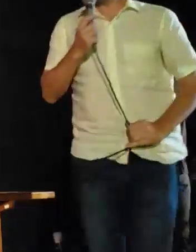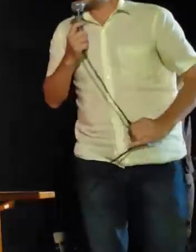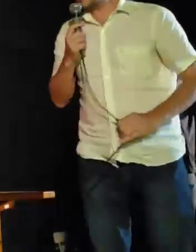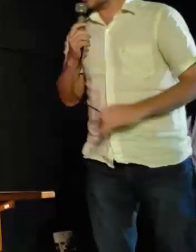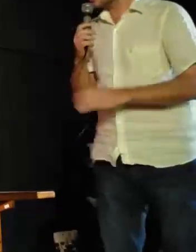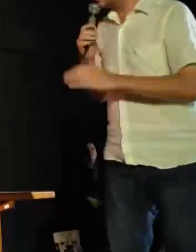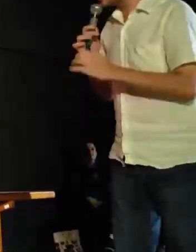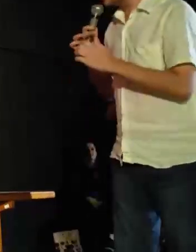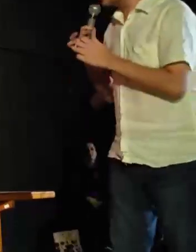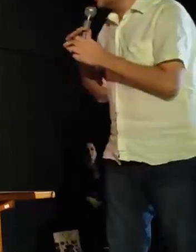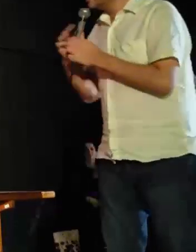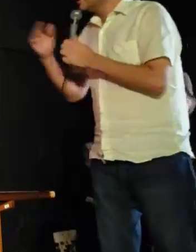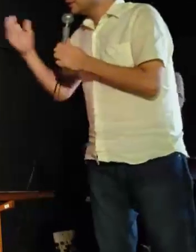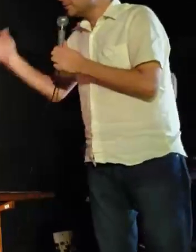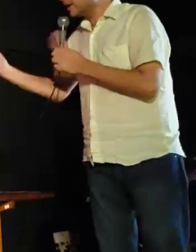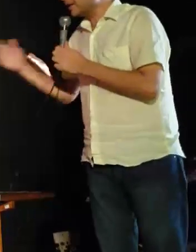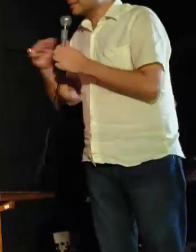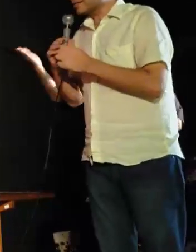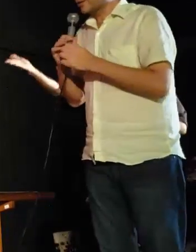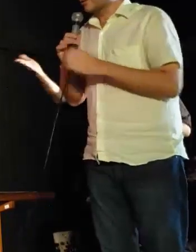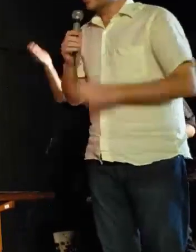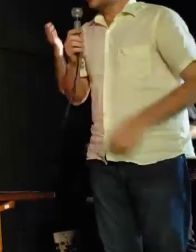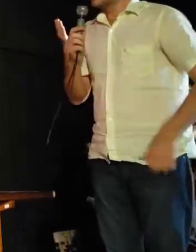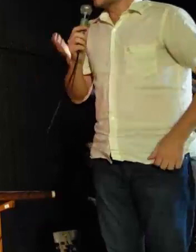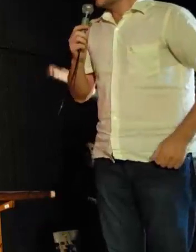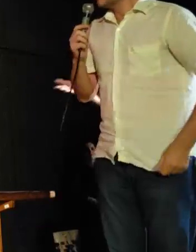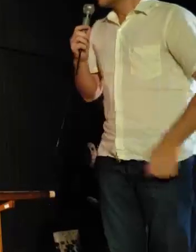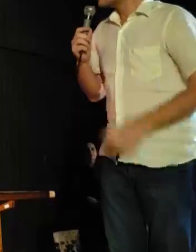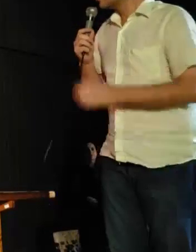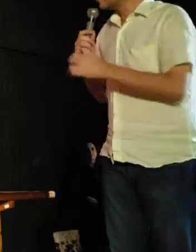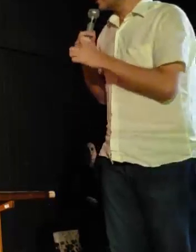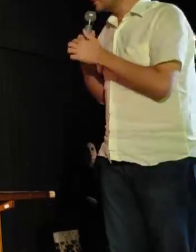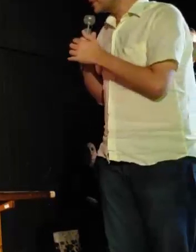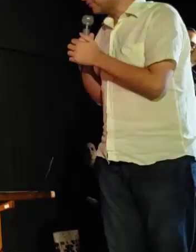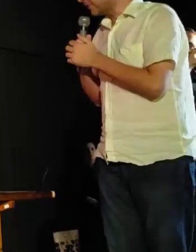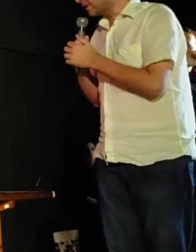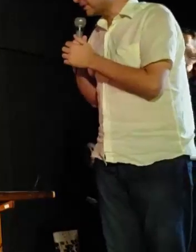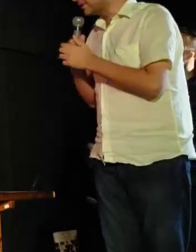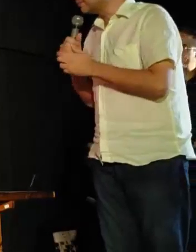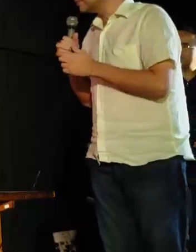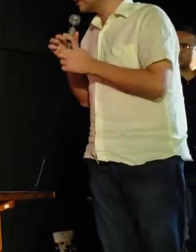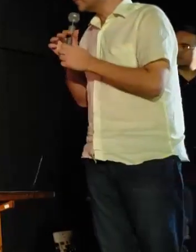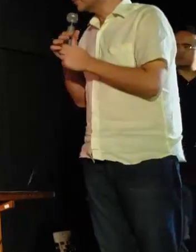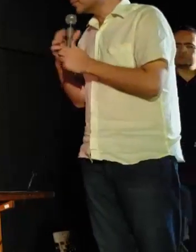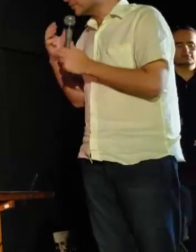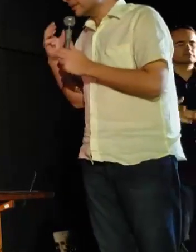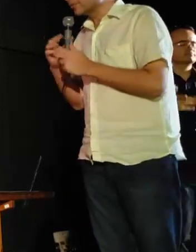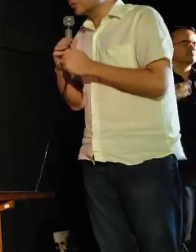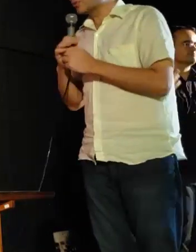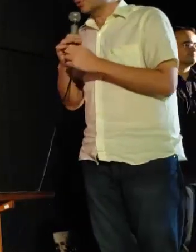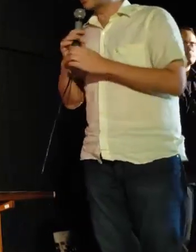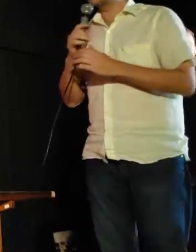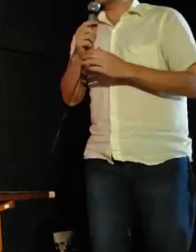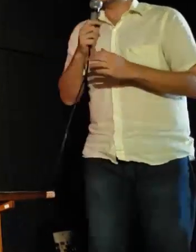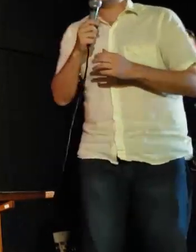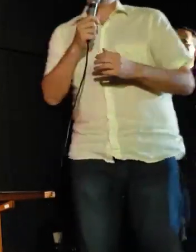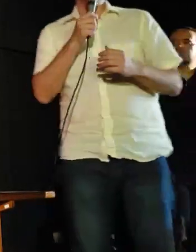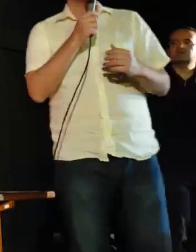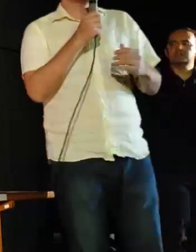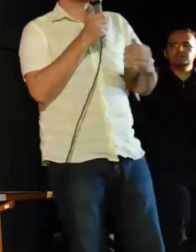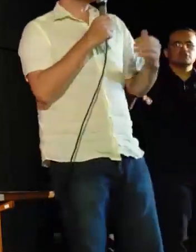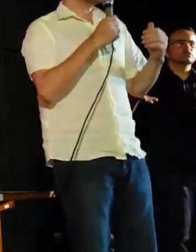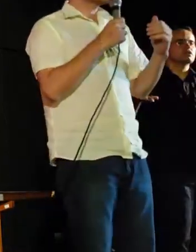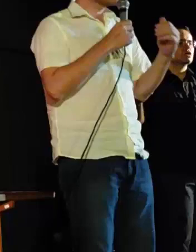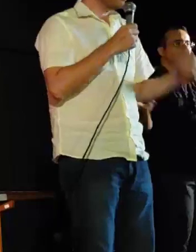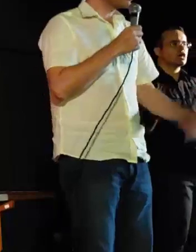obrigado. Eu queria agradecer demais ao professor Vladimir Safatli. É muito importante para nós